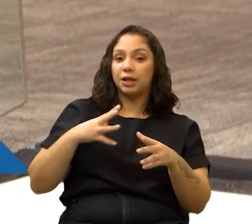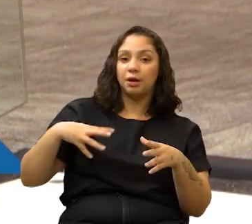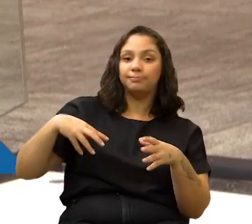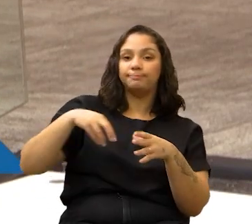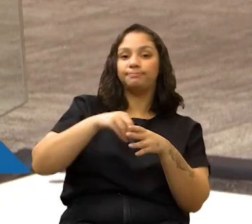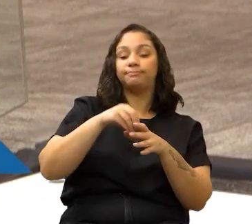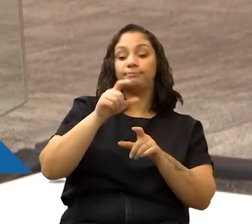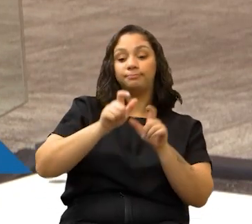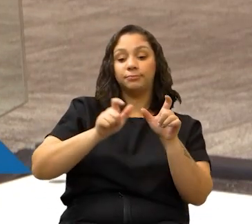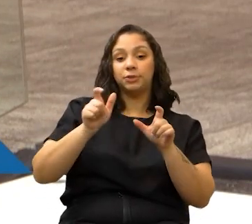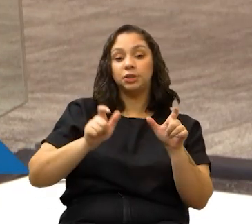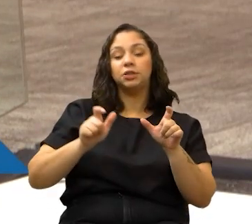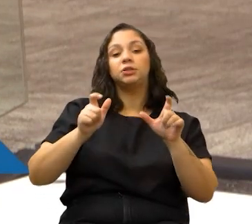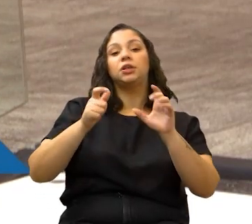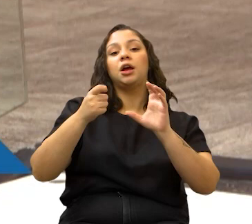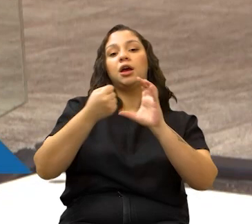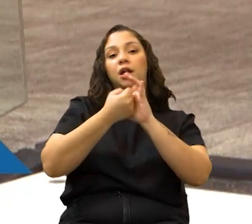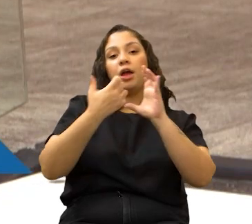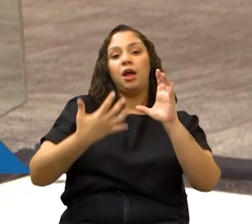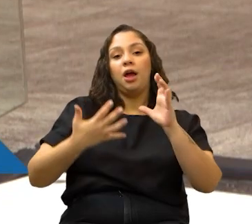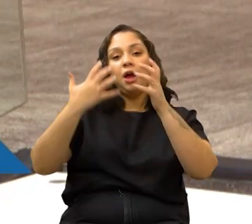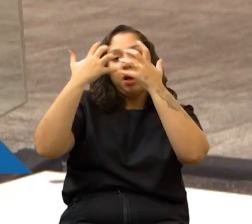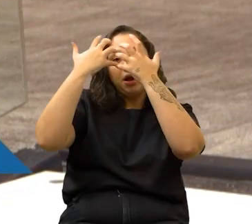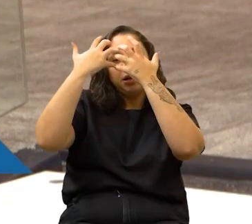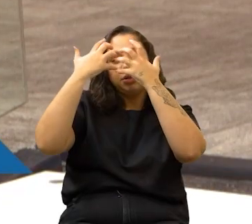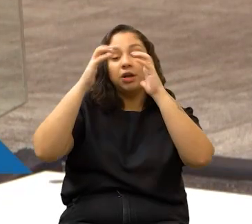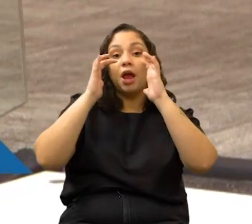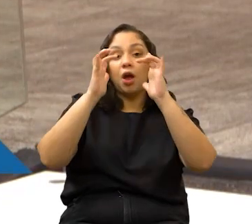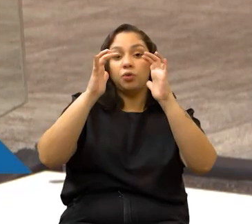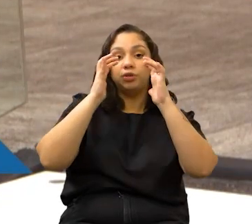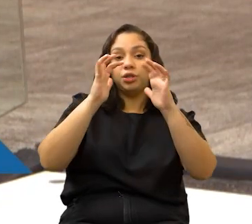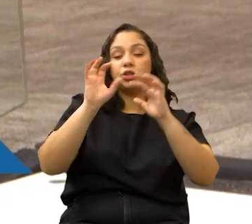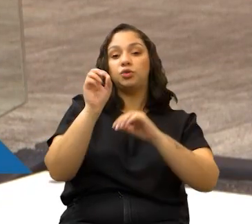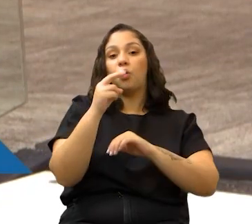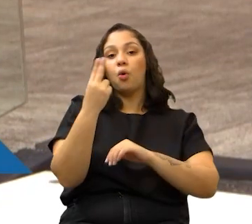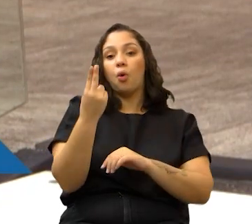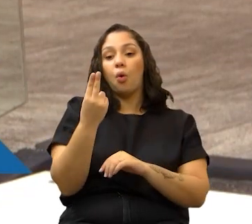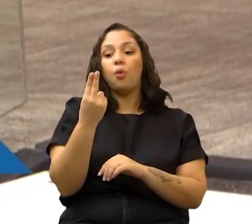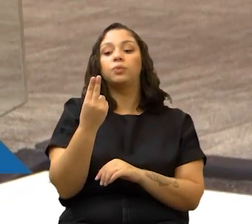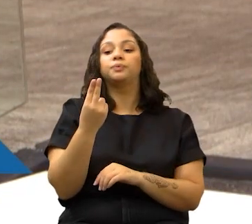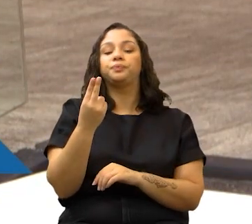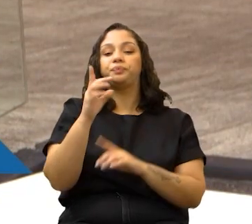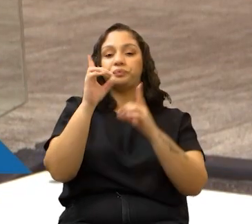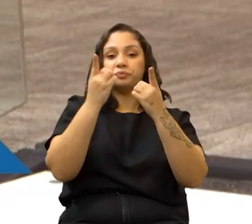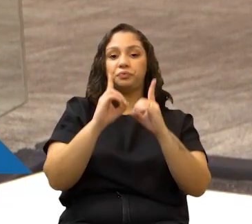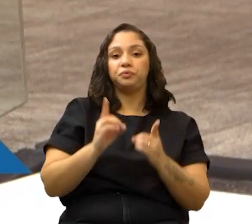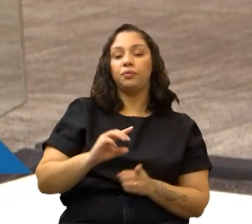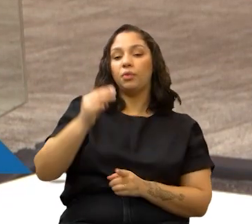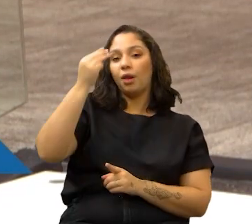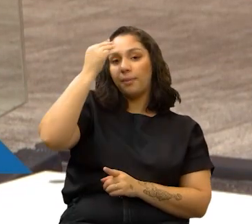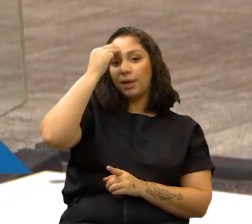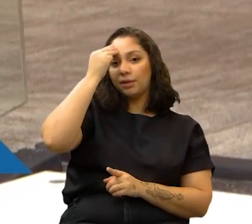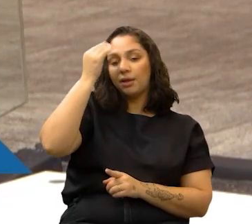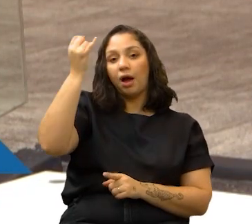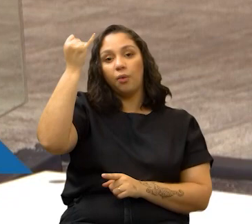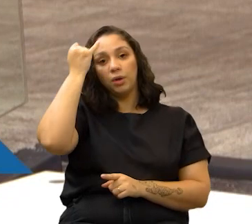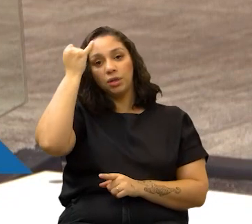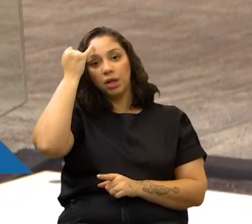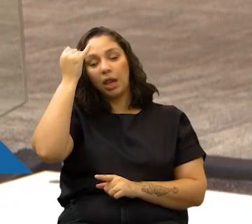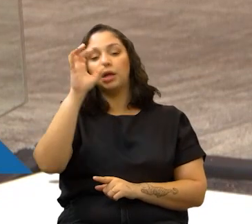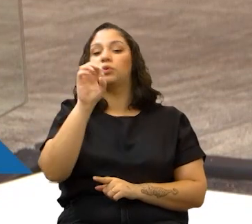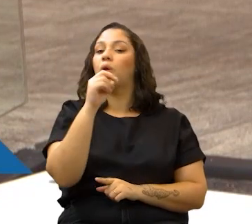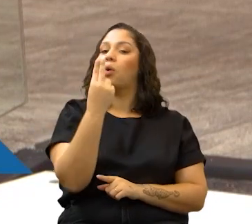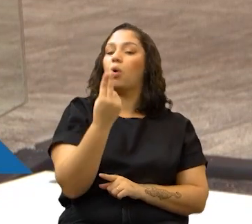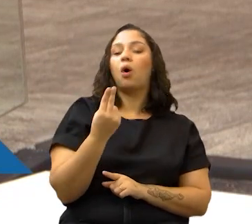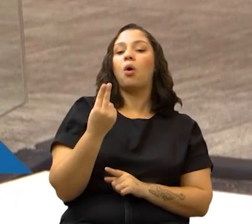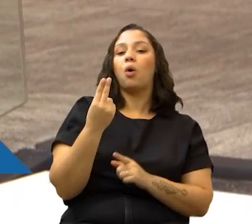incluídas as pessoas do espectro autistas, pessoas com deficiência mental, intelectual, psicossocial ou múltiplas